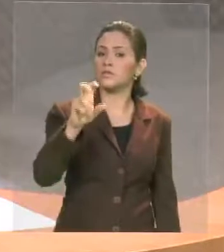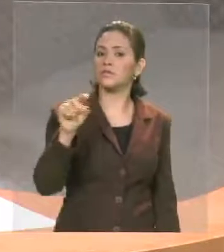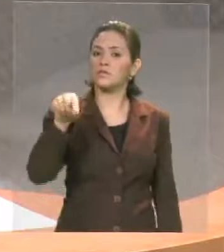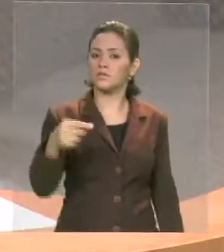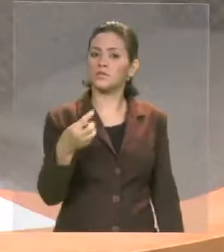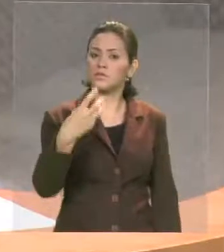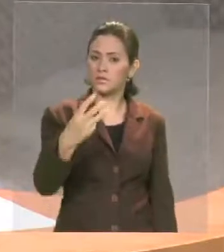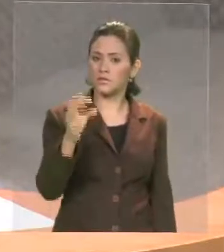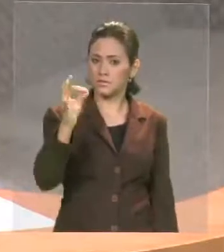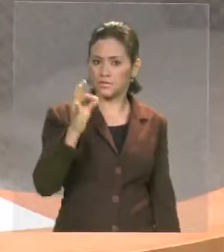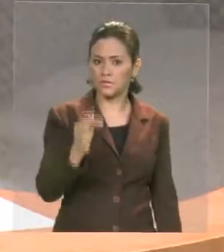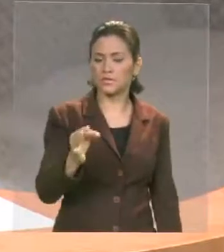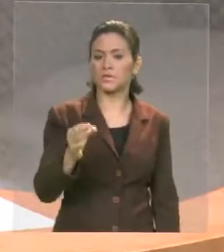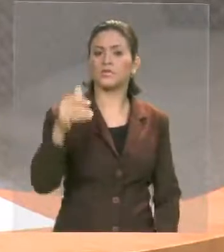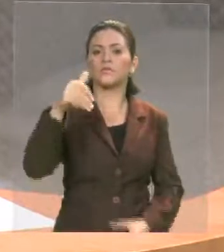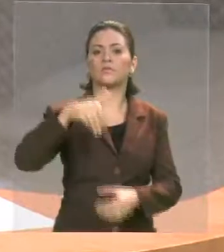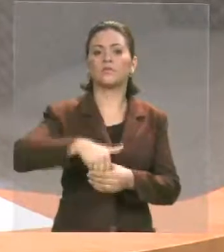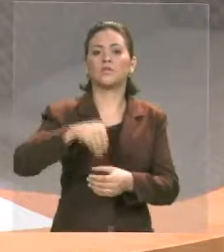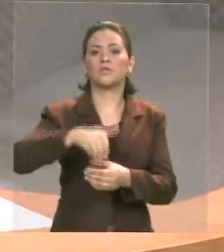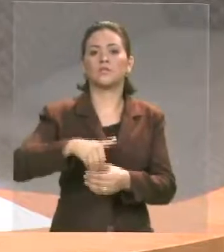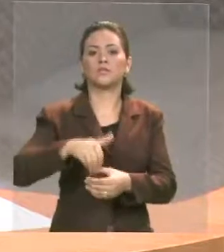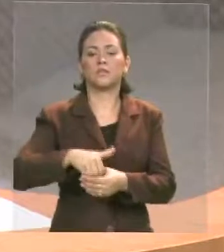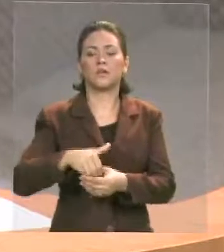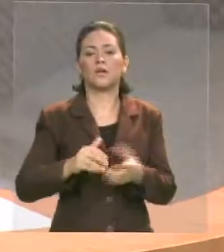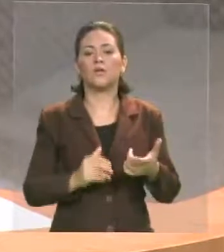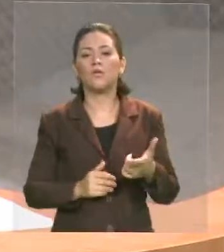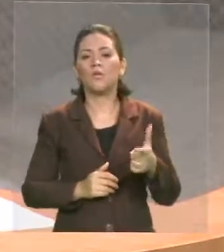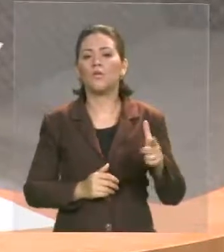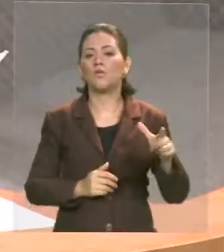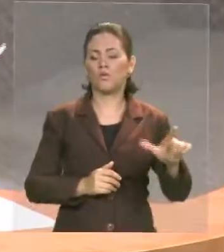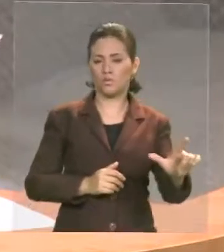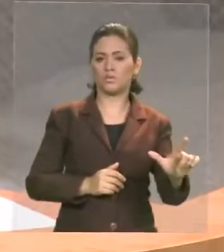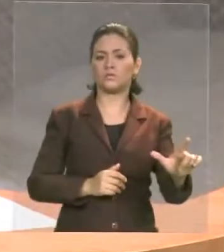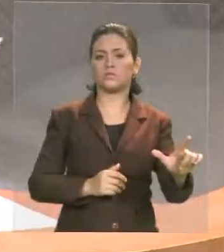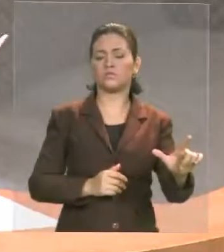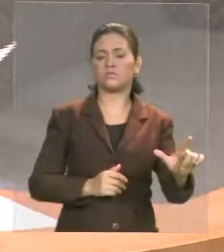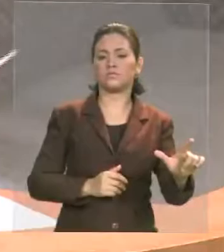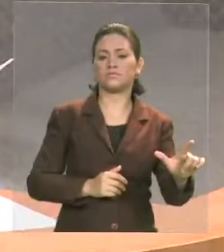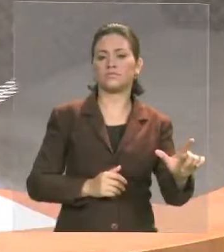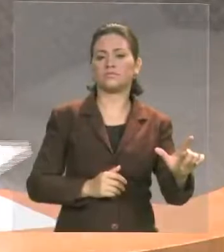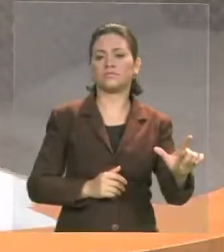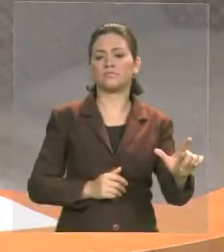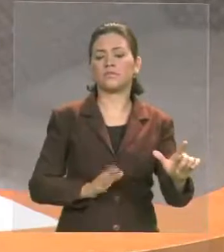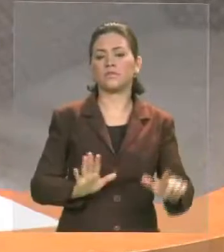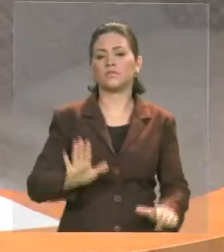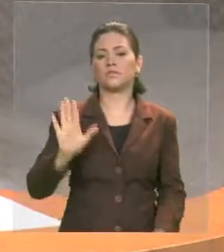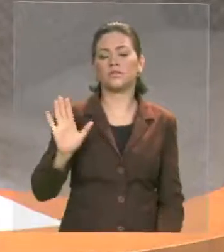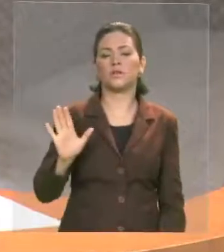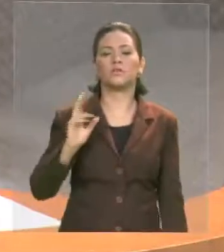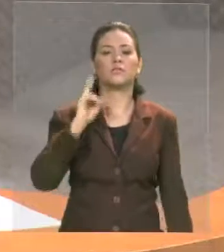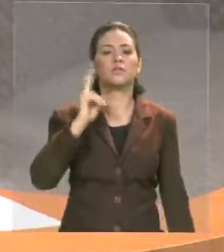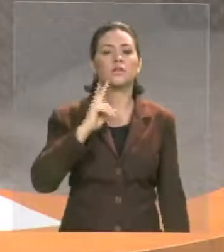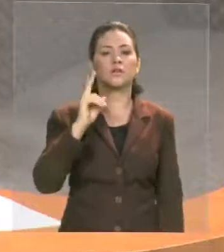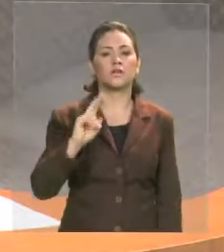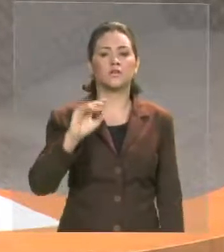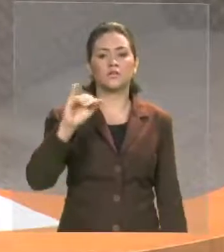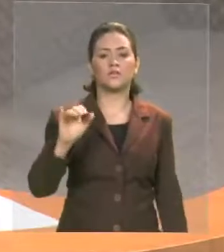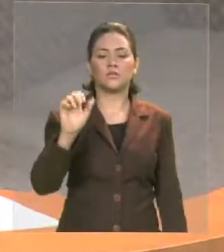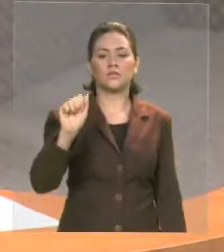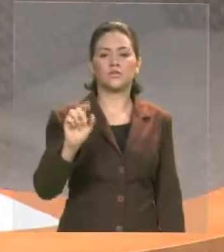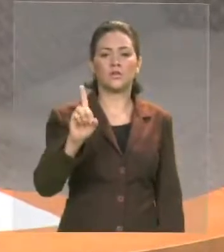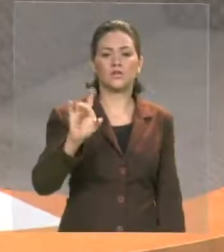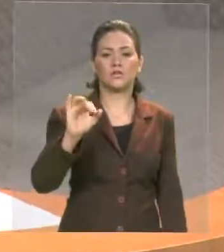35,3% vota no candidato, no vereador Jadilson Coelho, que é seu adversário,